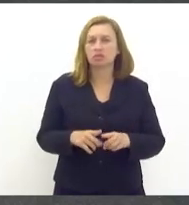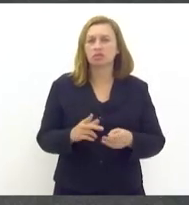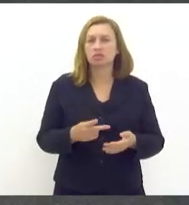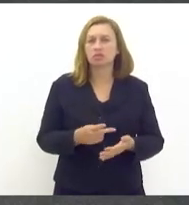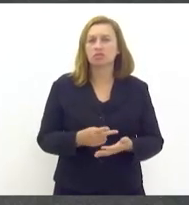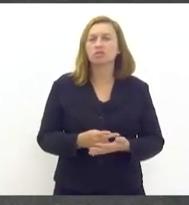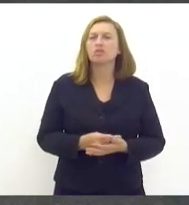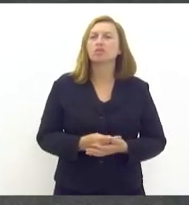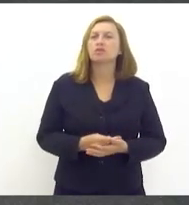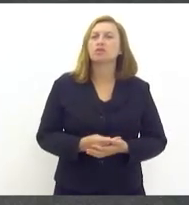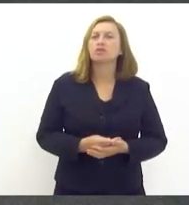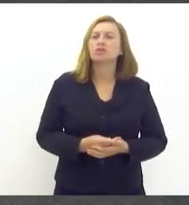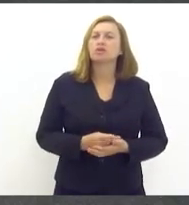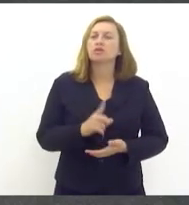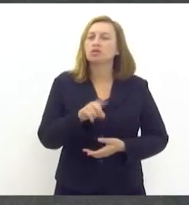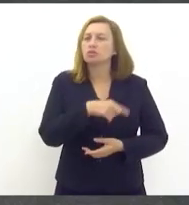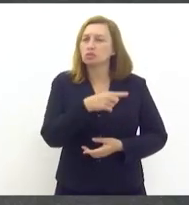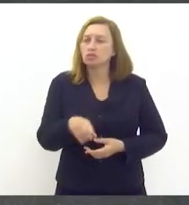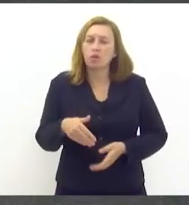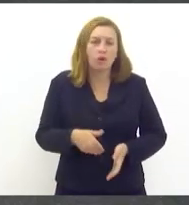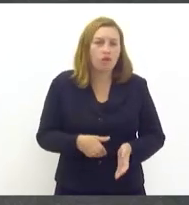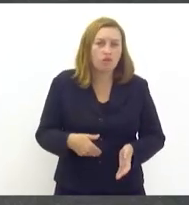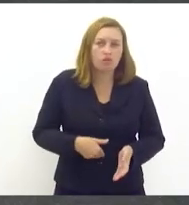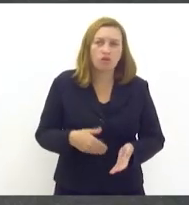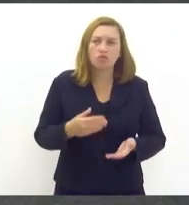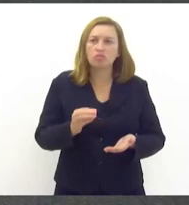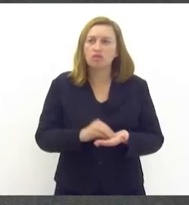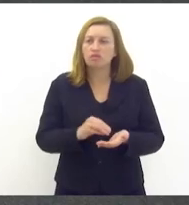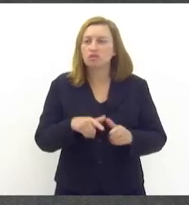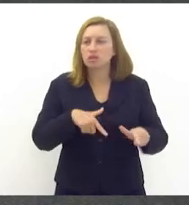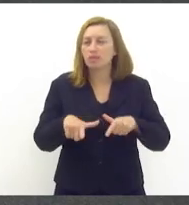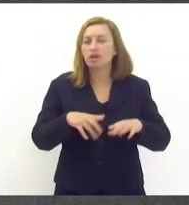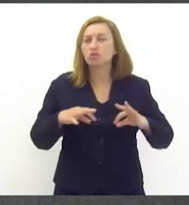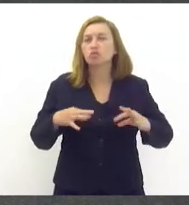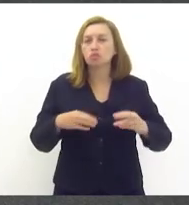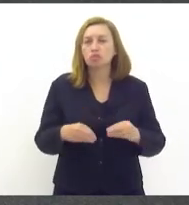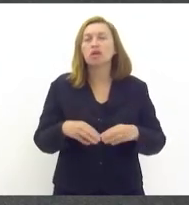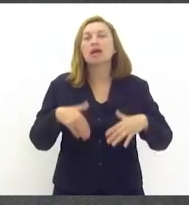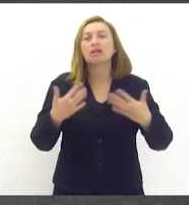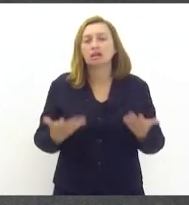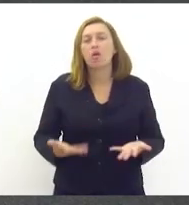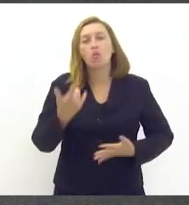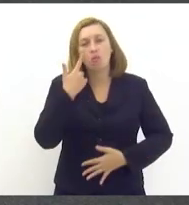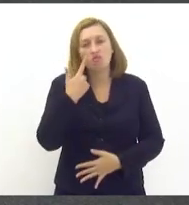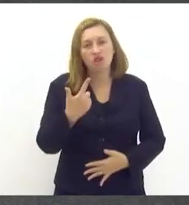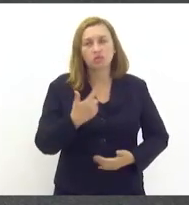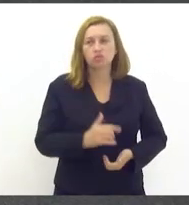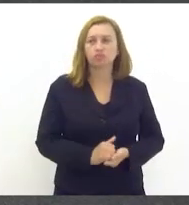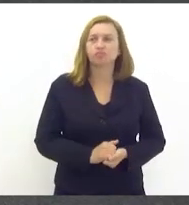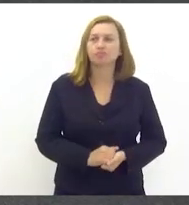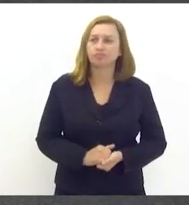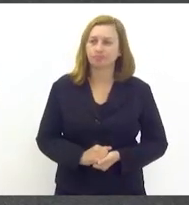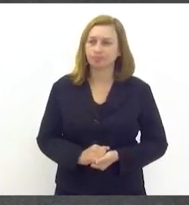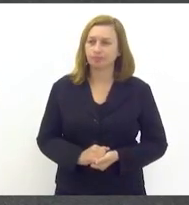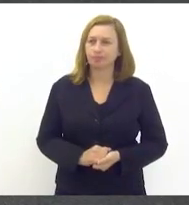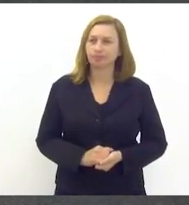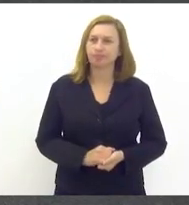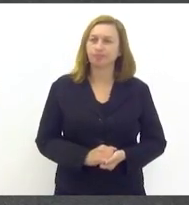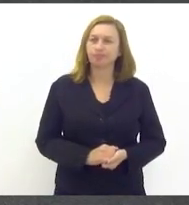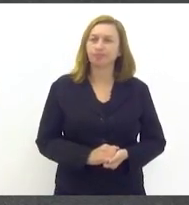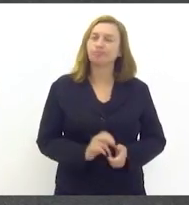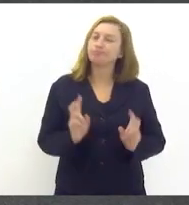a exclusão a fome o desemprego tudo isso então eu vejo que essa